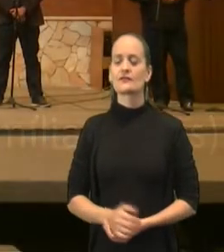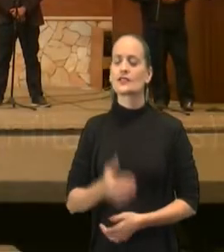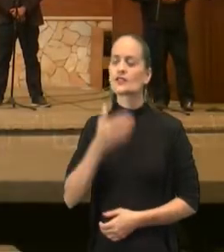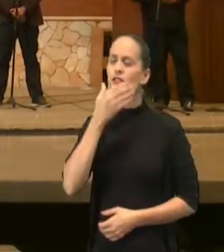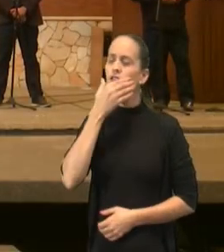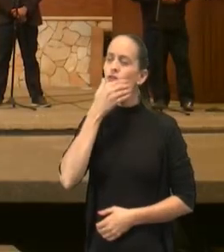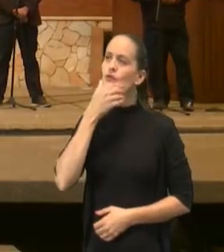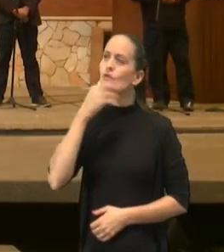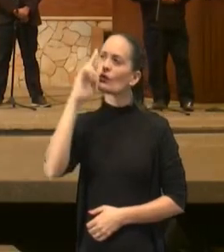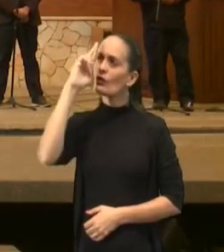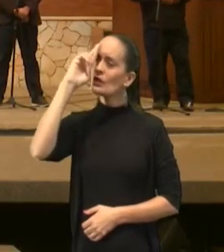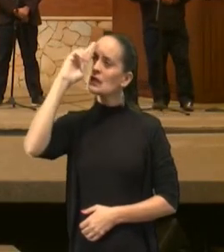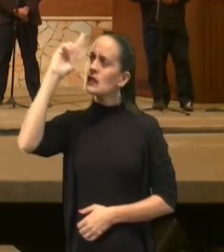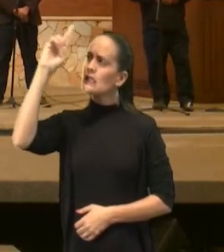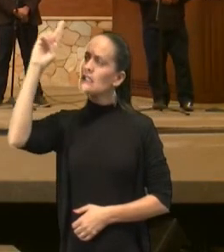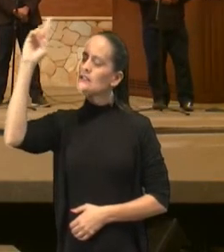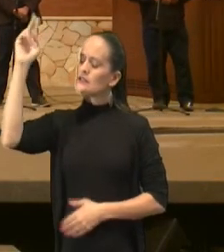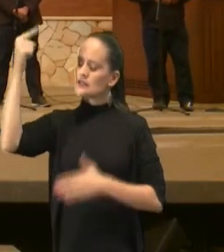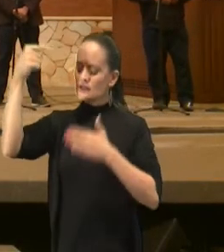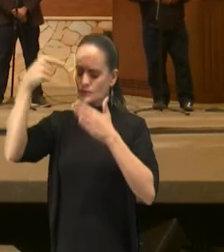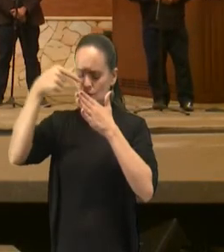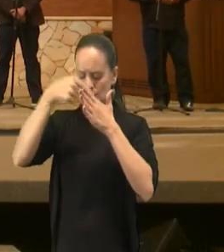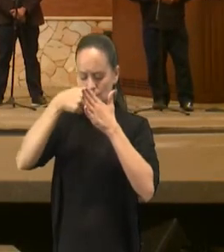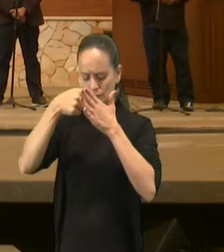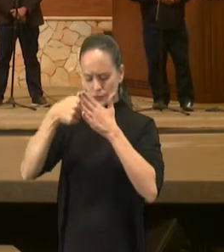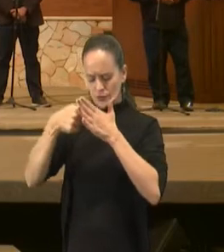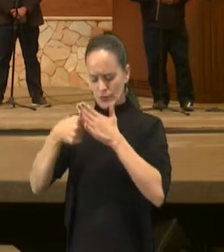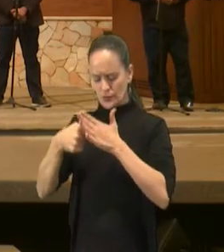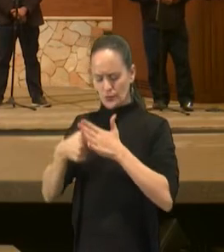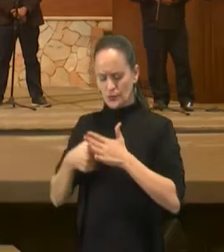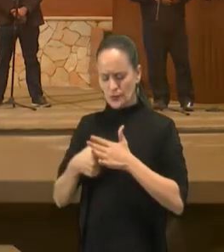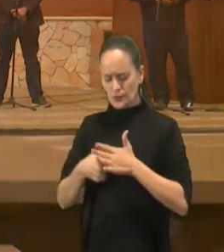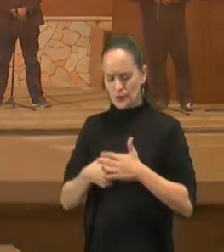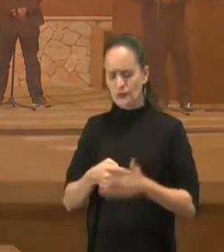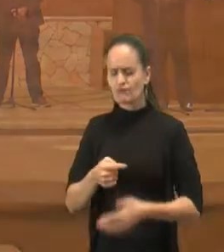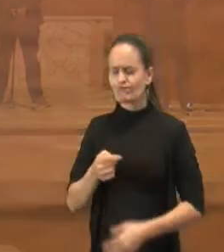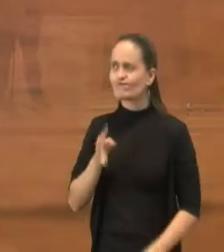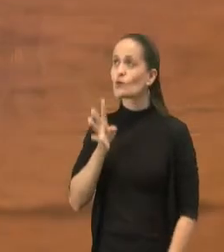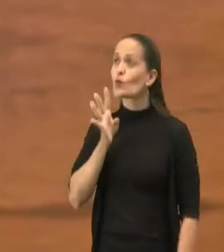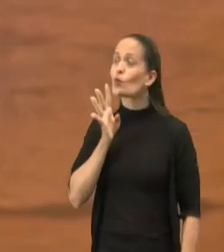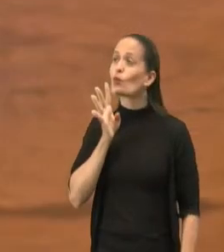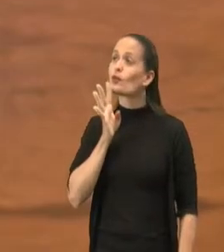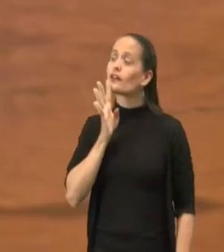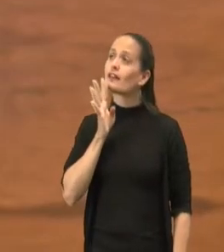Senhor, tu me sondastes e me